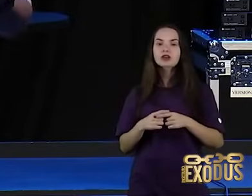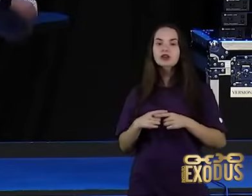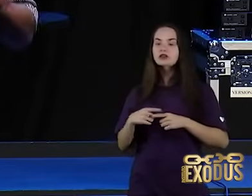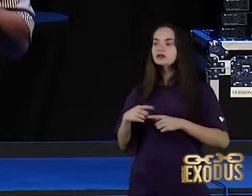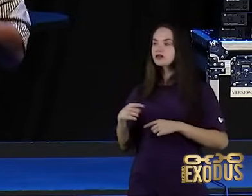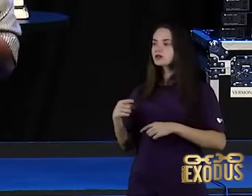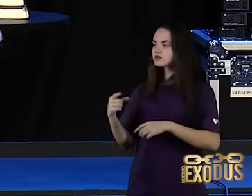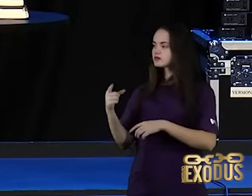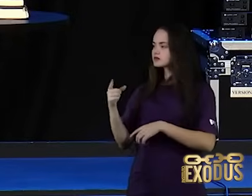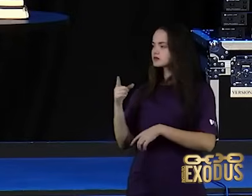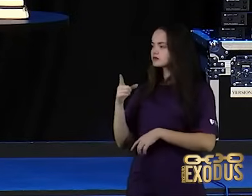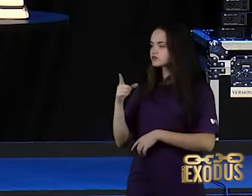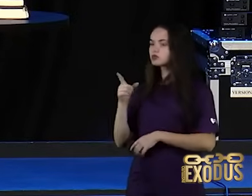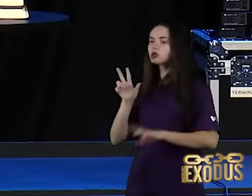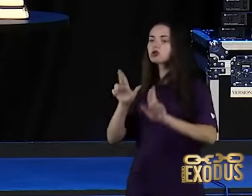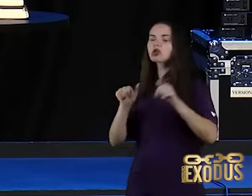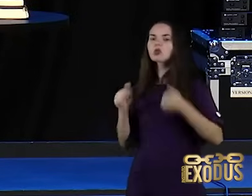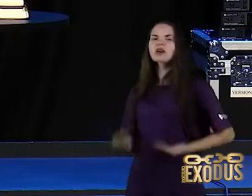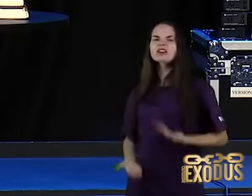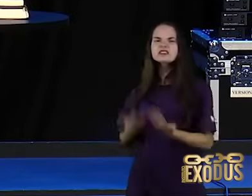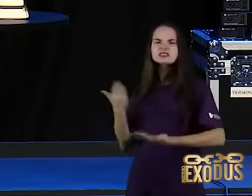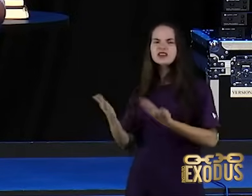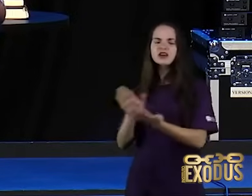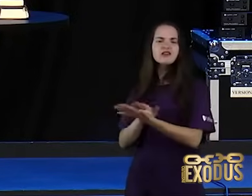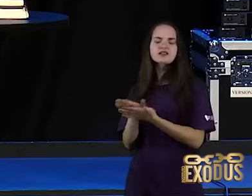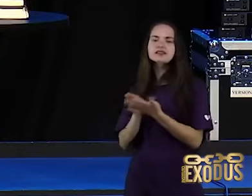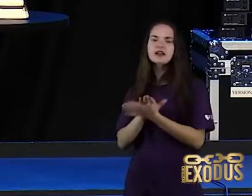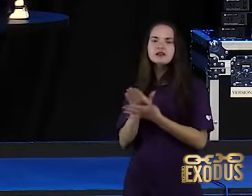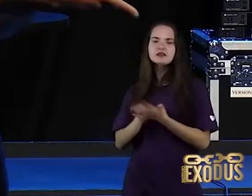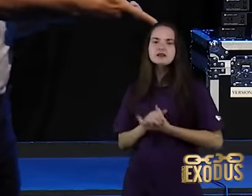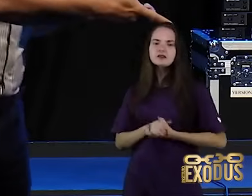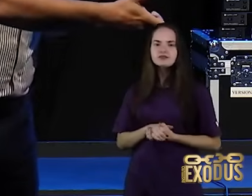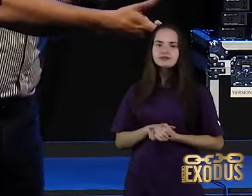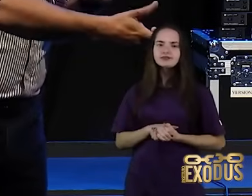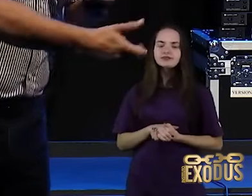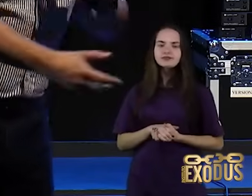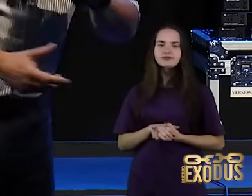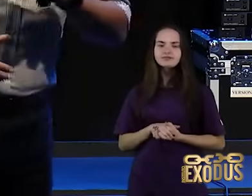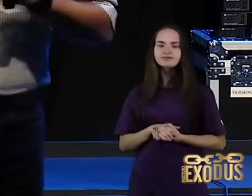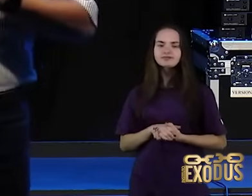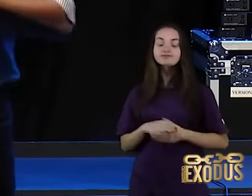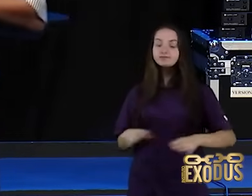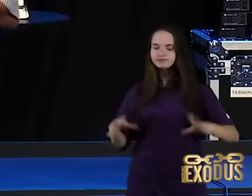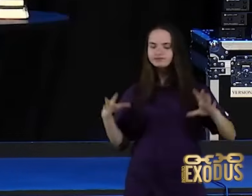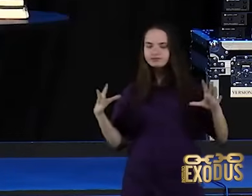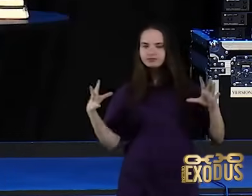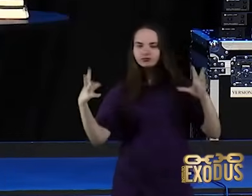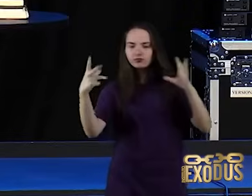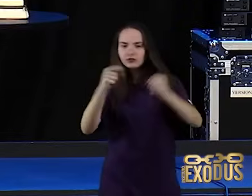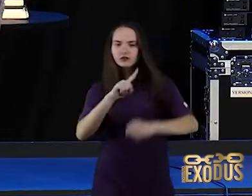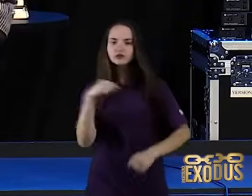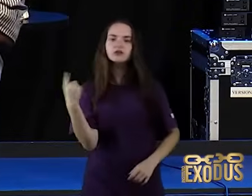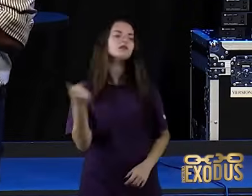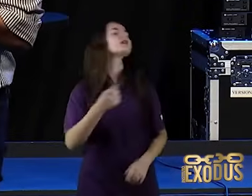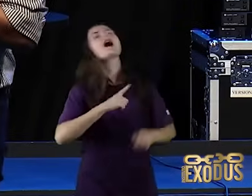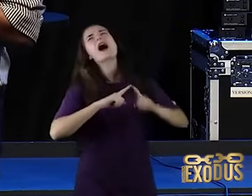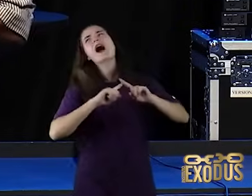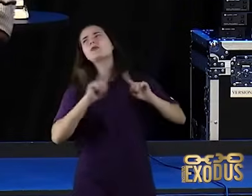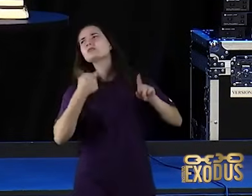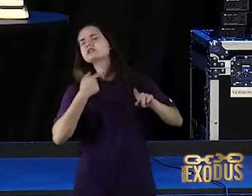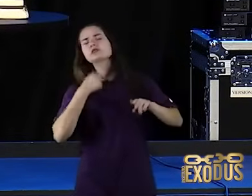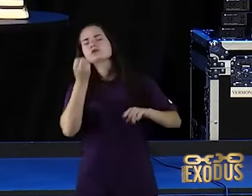nada todo mundo aqui todos nós todos nós pastor eu eu não sou bom no